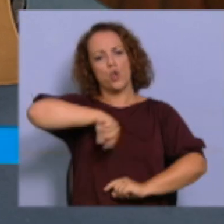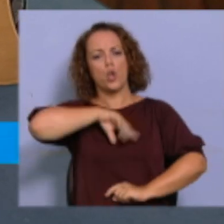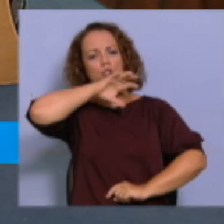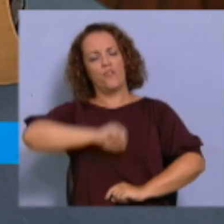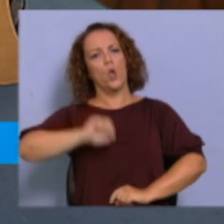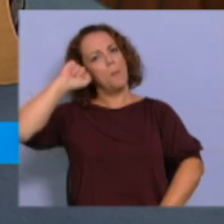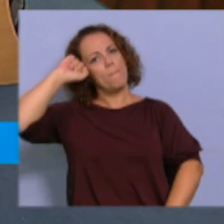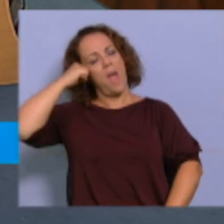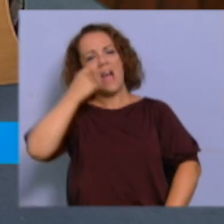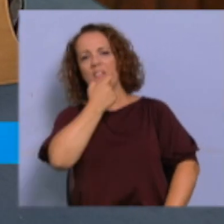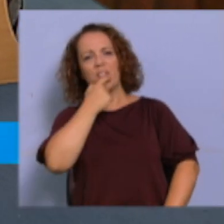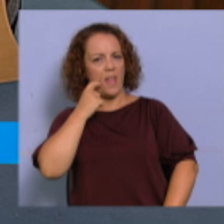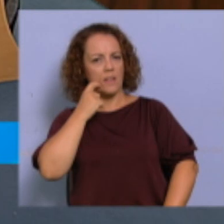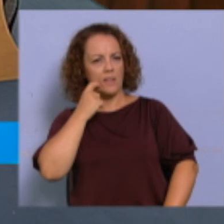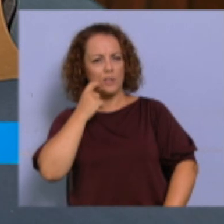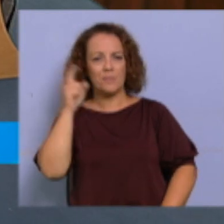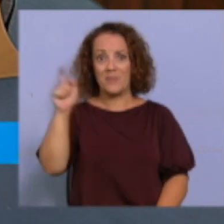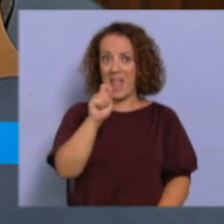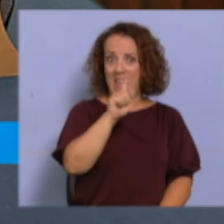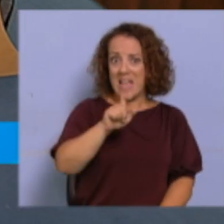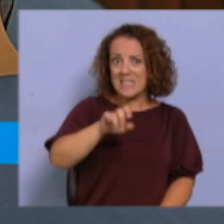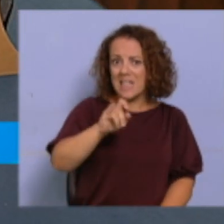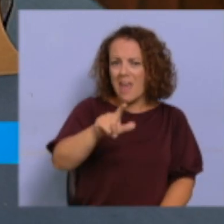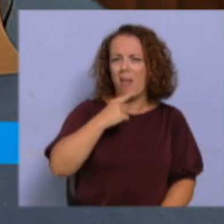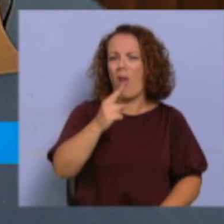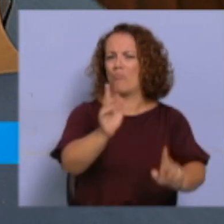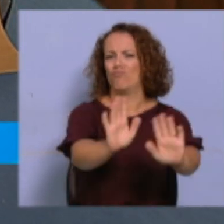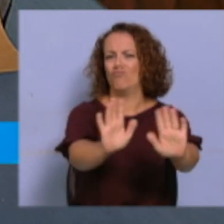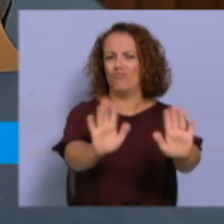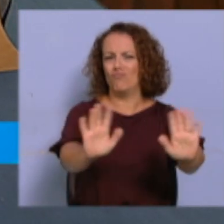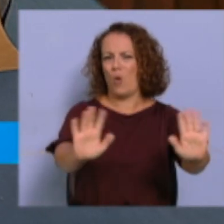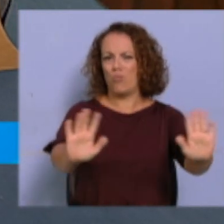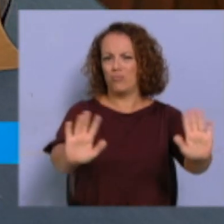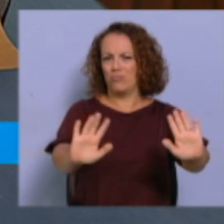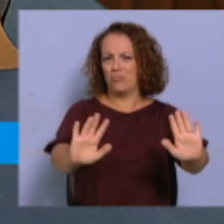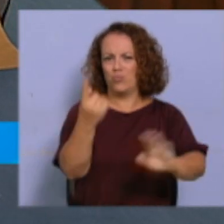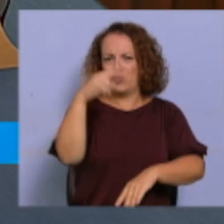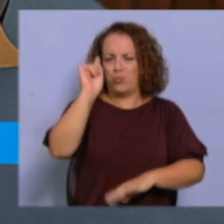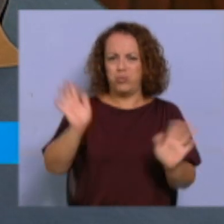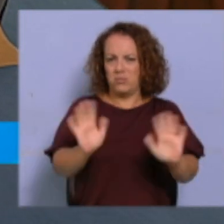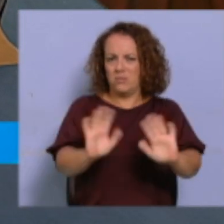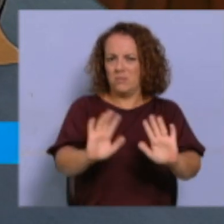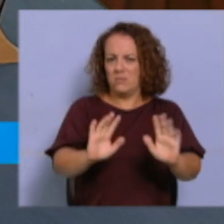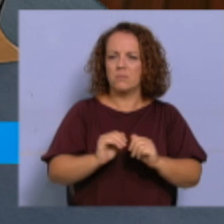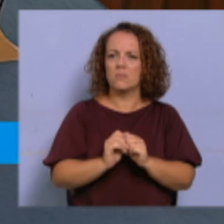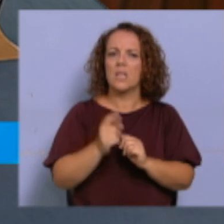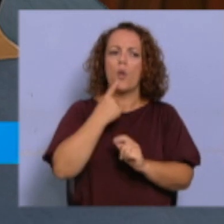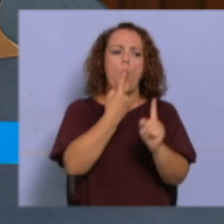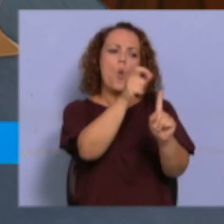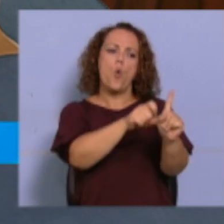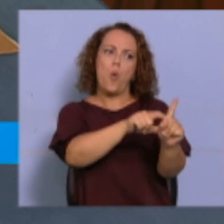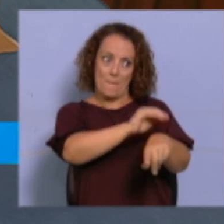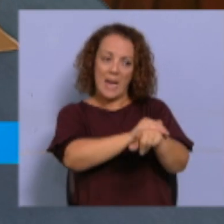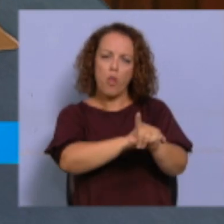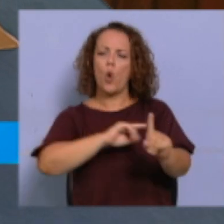O profeta Ezequiel corta com isso. Não. Deus dá não uma retribuição coletiva. Não, houve um que pecou, então toda a